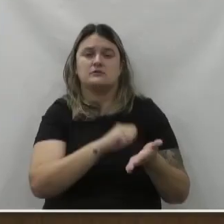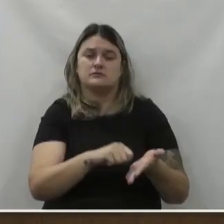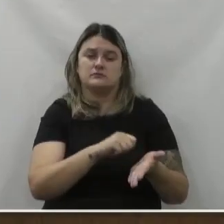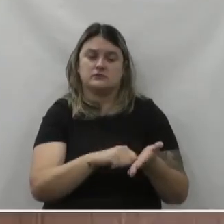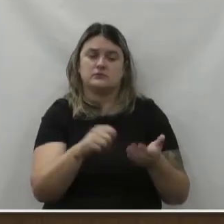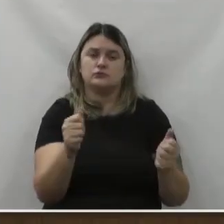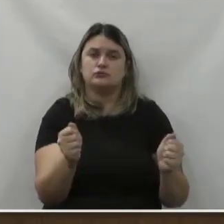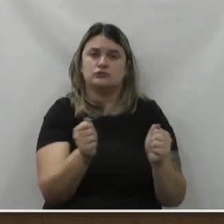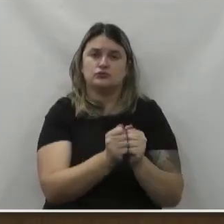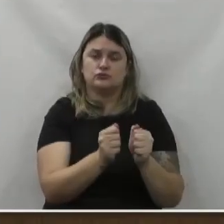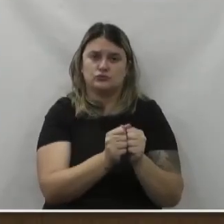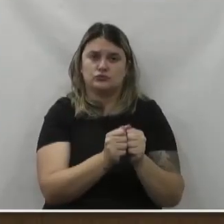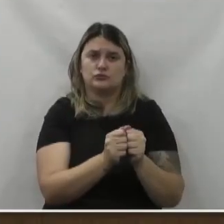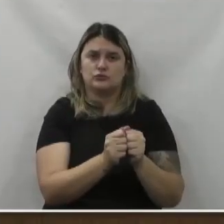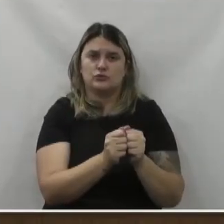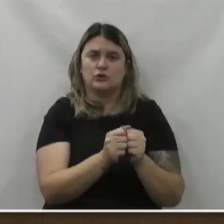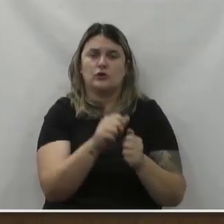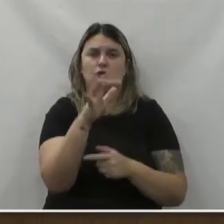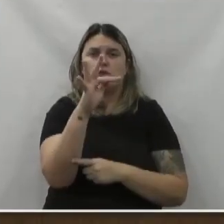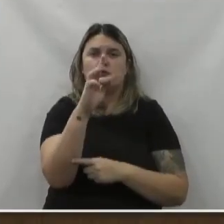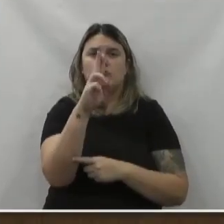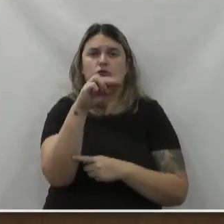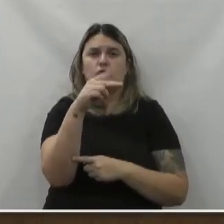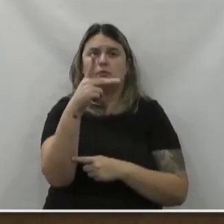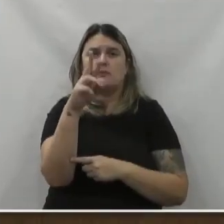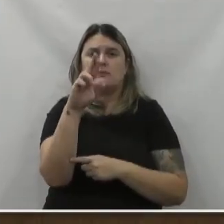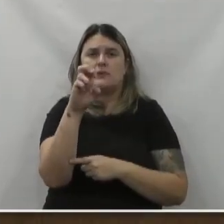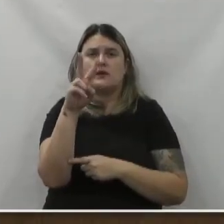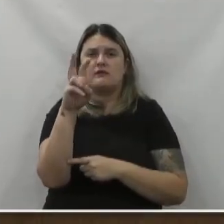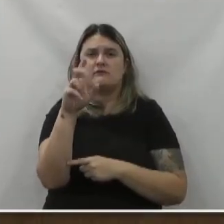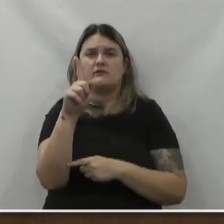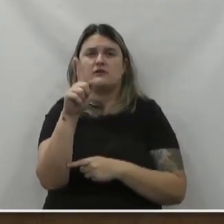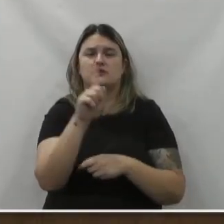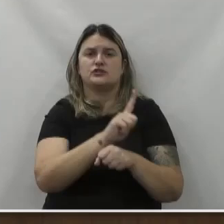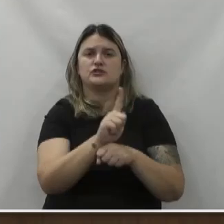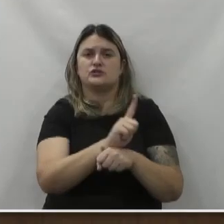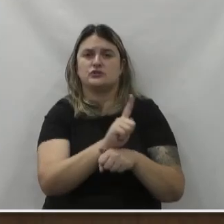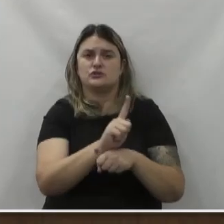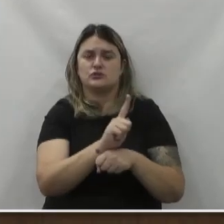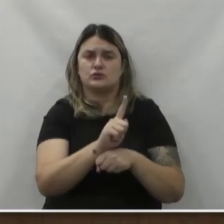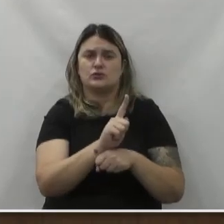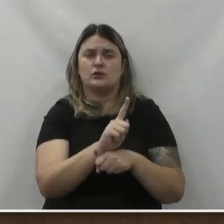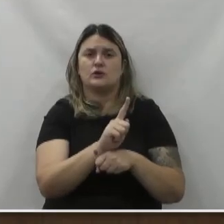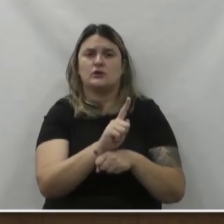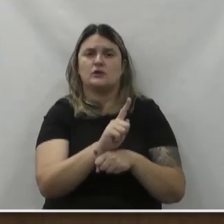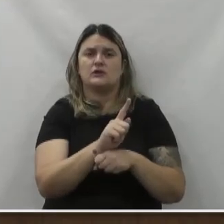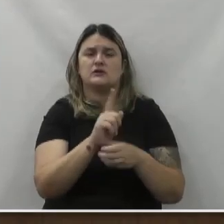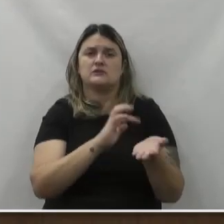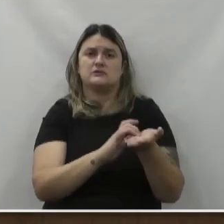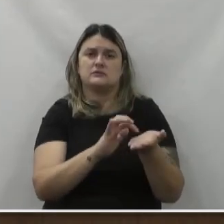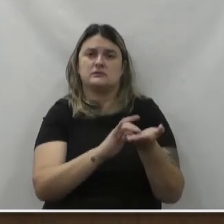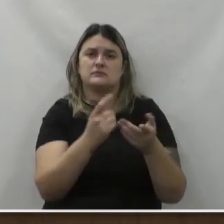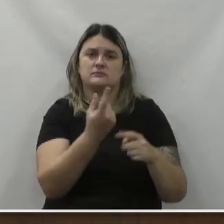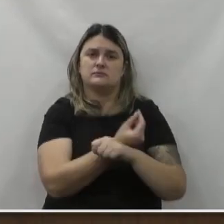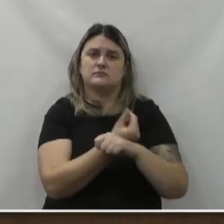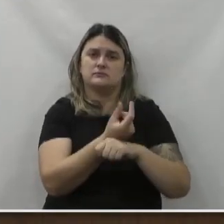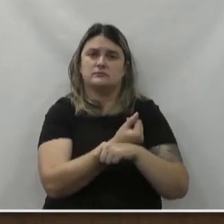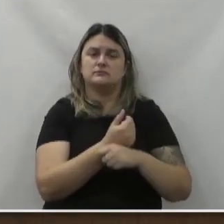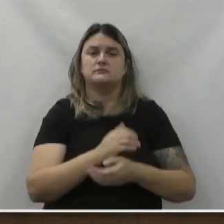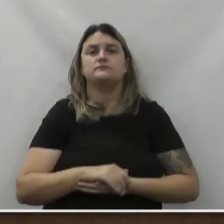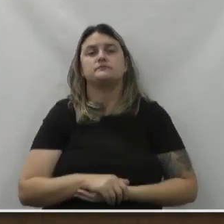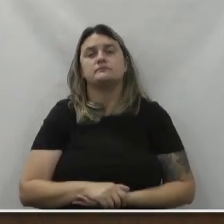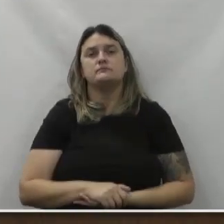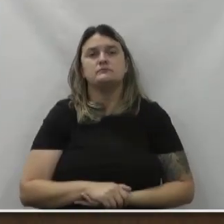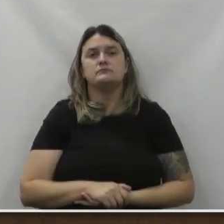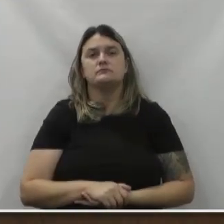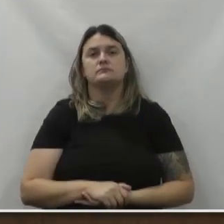junto com o FUNPREV é o gestor do FUNPREV e o secretário de Finanças. Mas